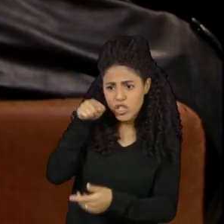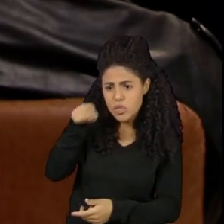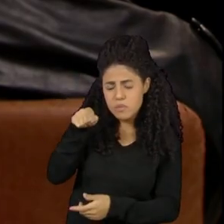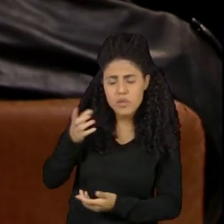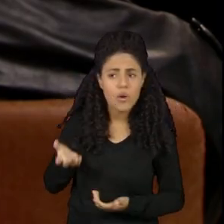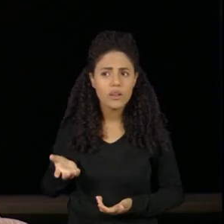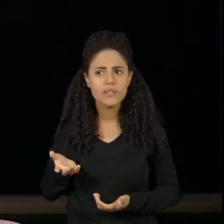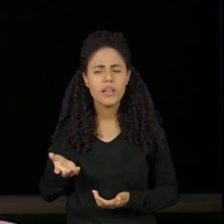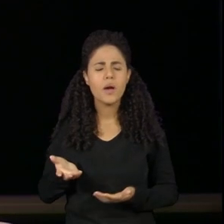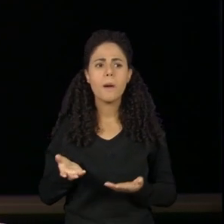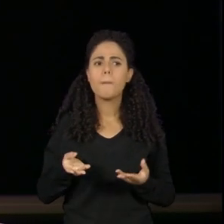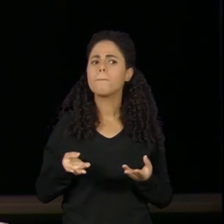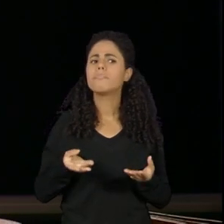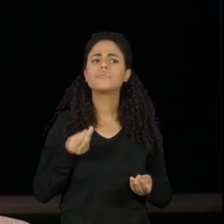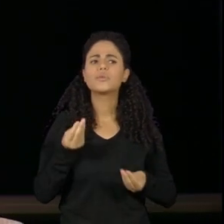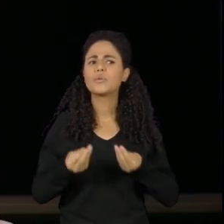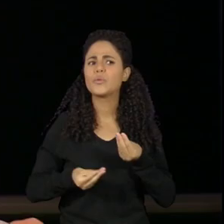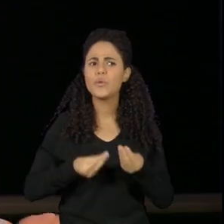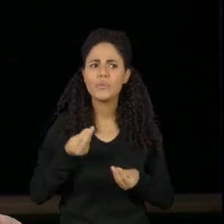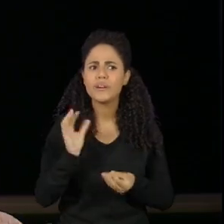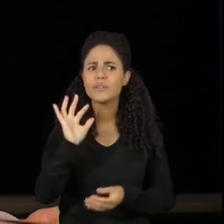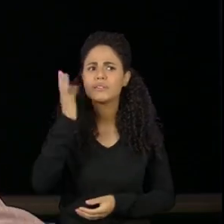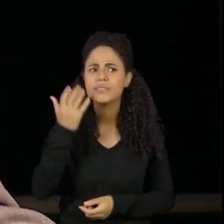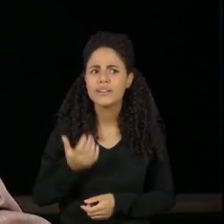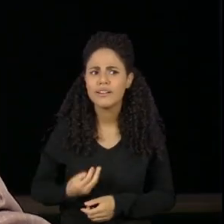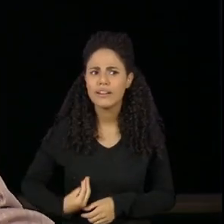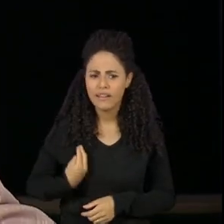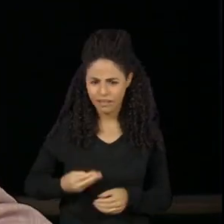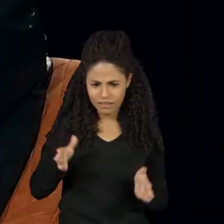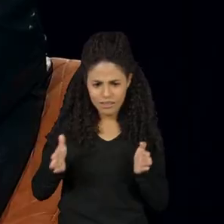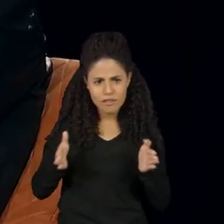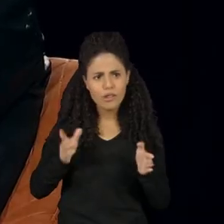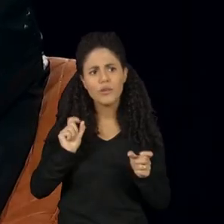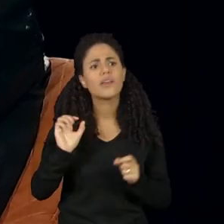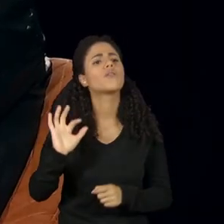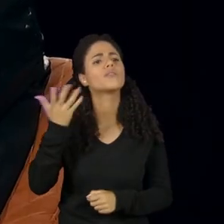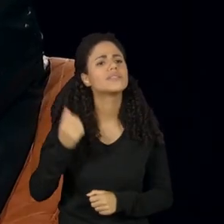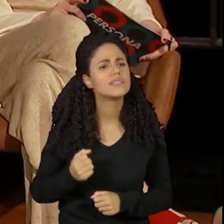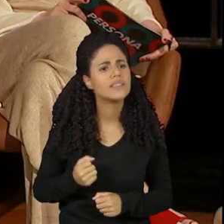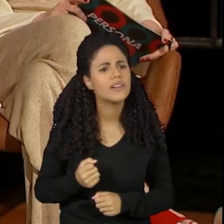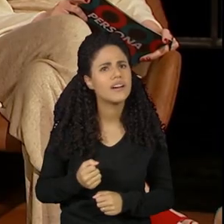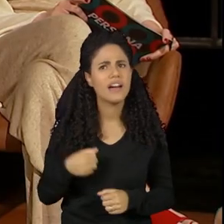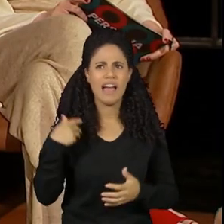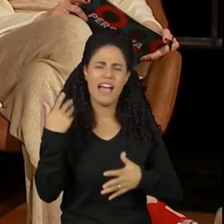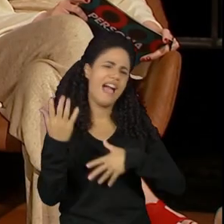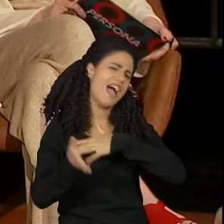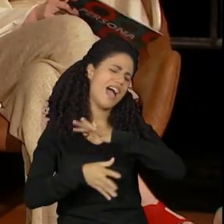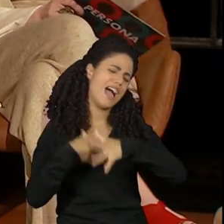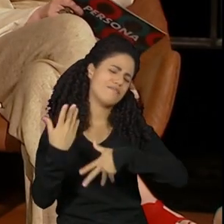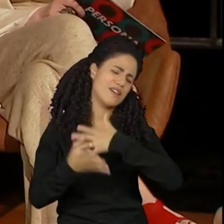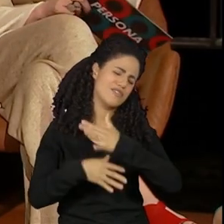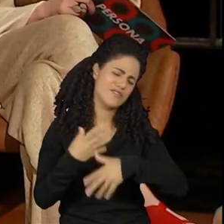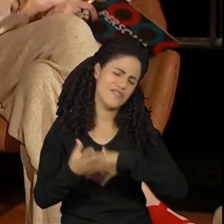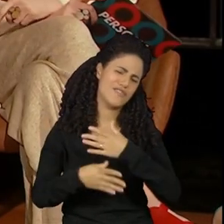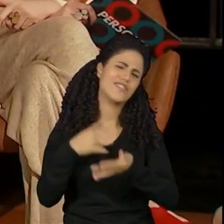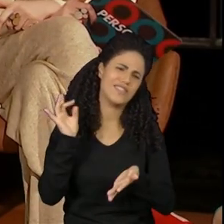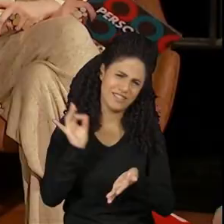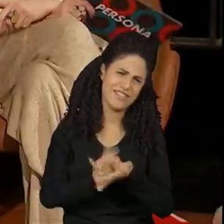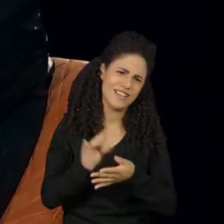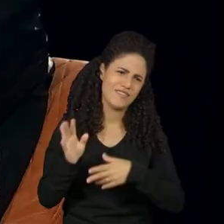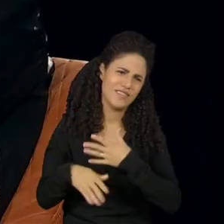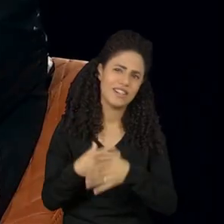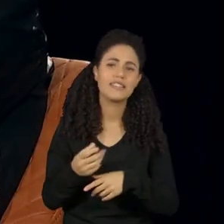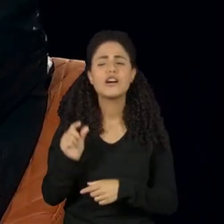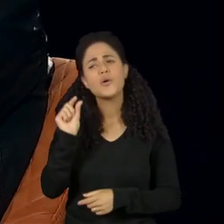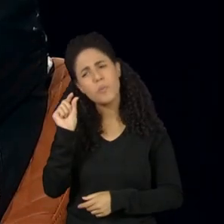Mas em que ele se baseou para chegar a esse veredito? Ele era ruaceiro, ele não está querendo falar. Tinha um pouco disso,